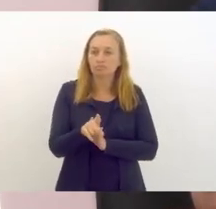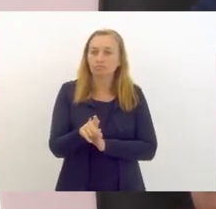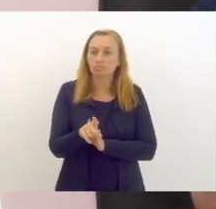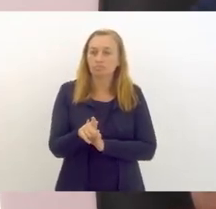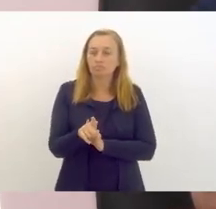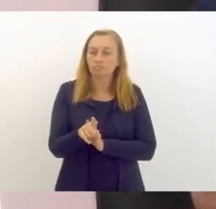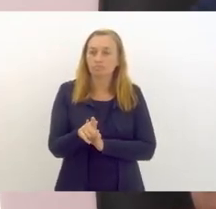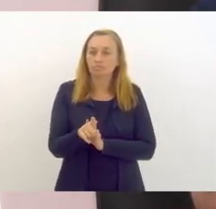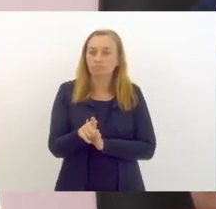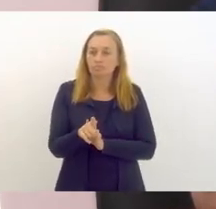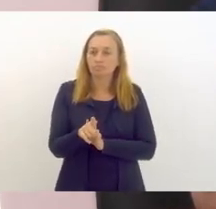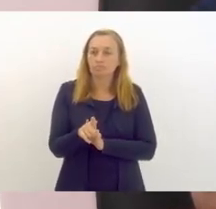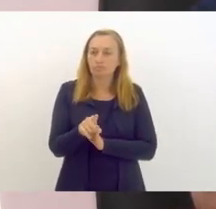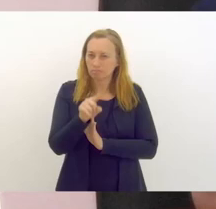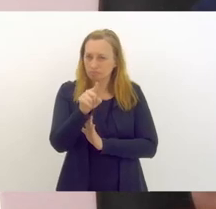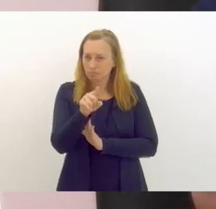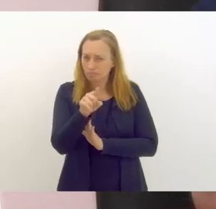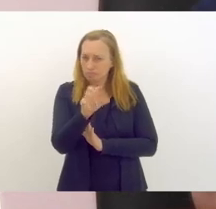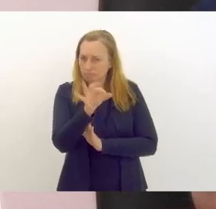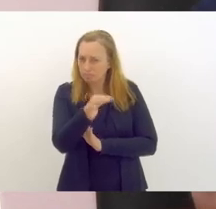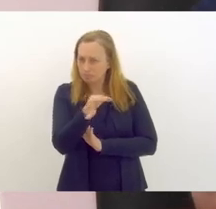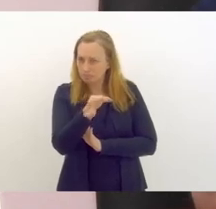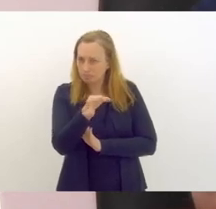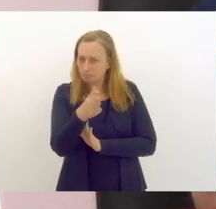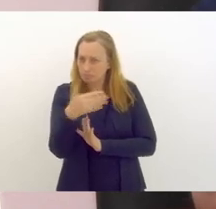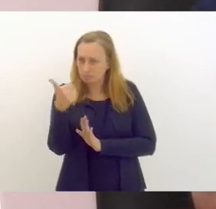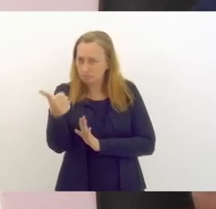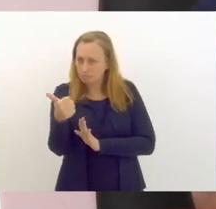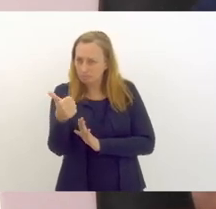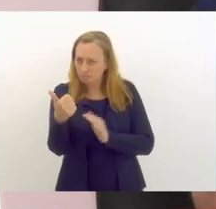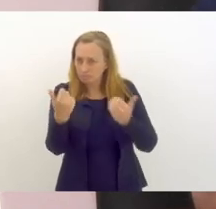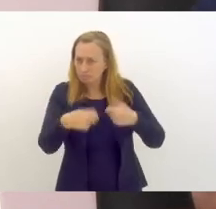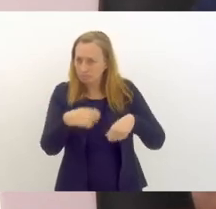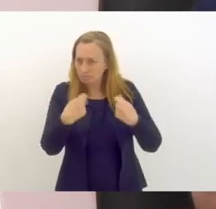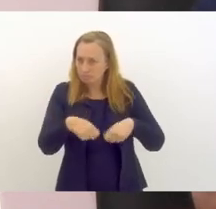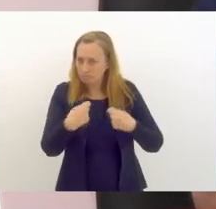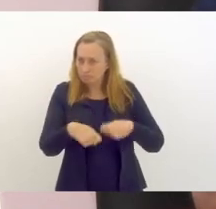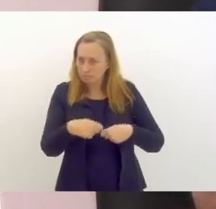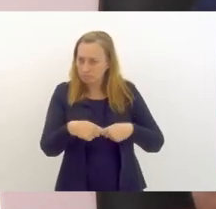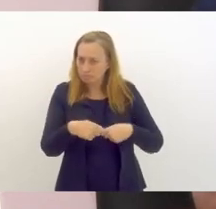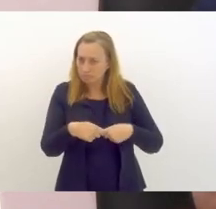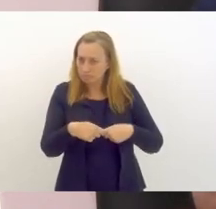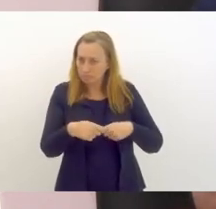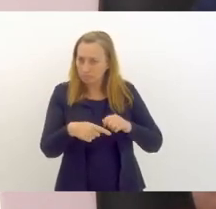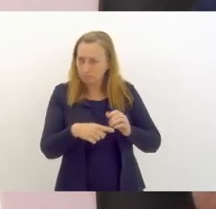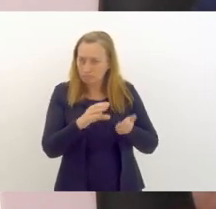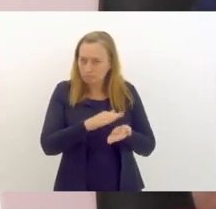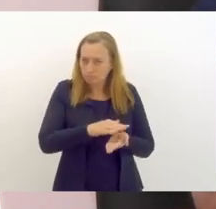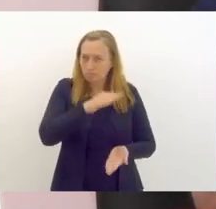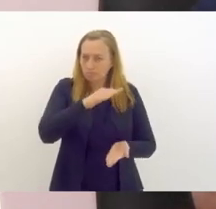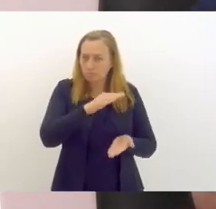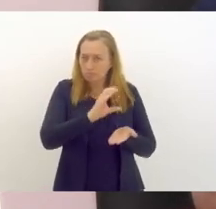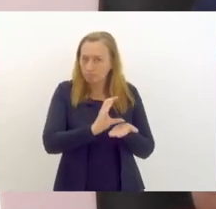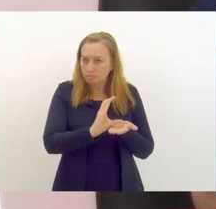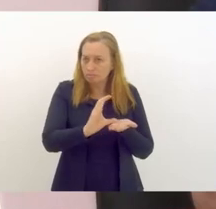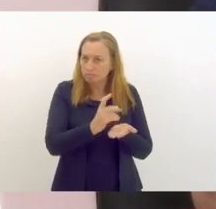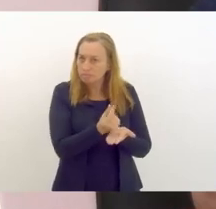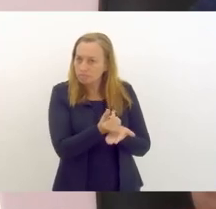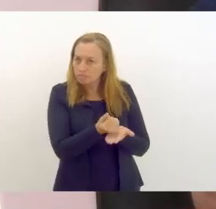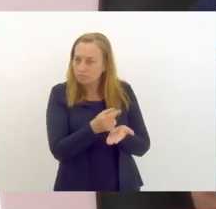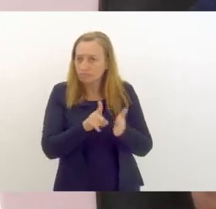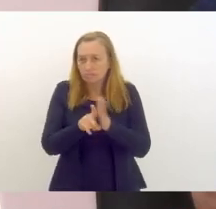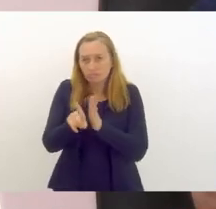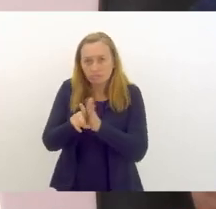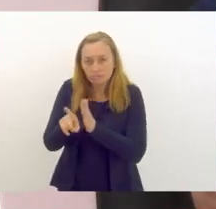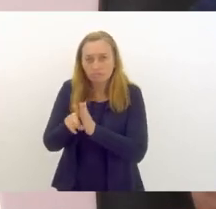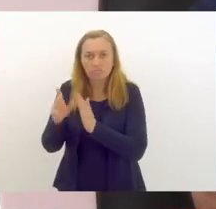questionamento é: será que essa era, de fato, a maior necessidade a ser atendida com esse volume de verba? Será que foi consultado o chão